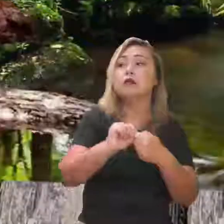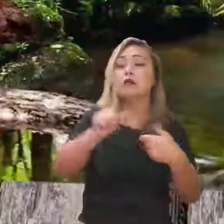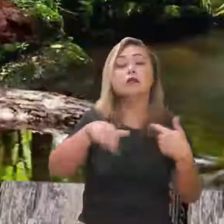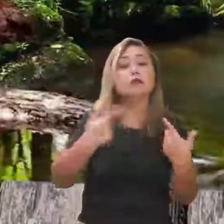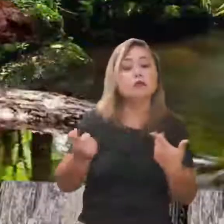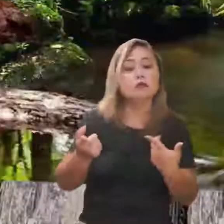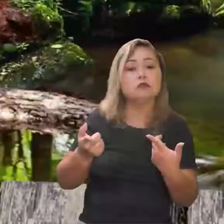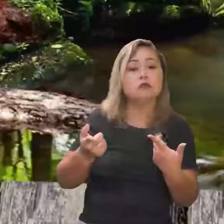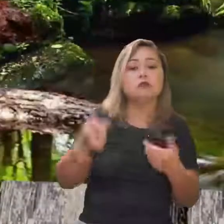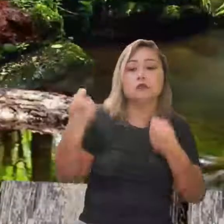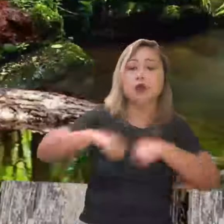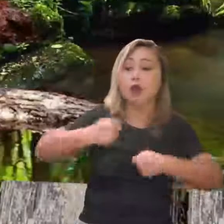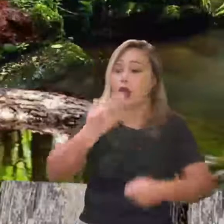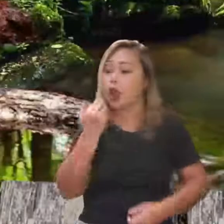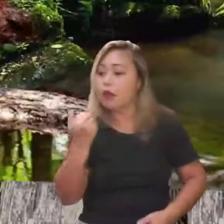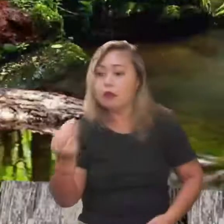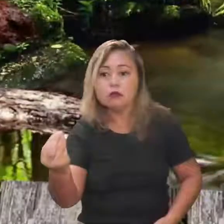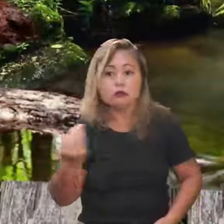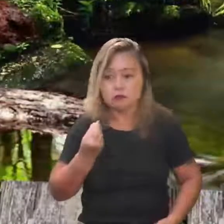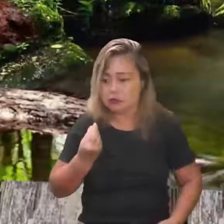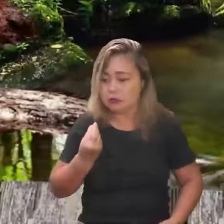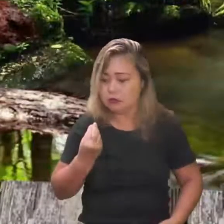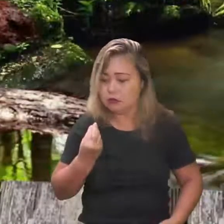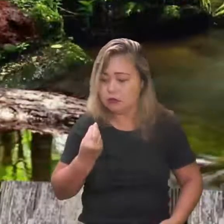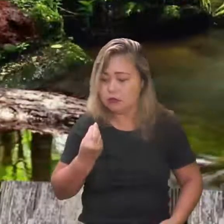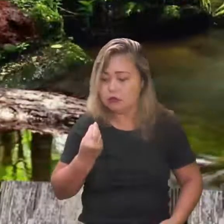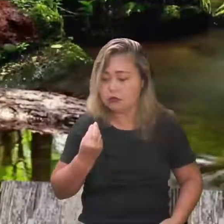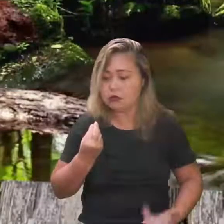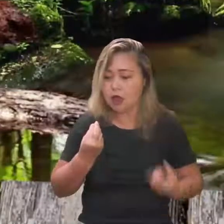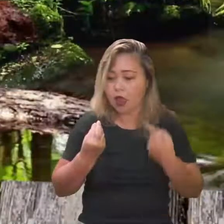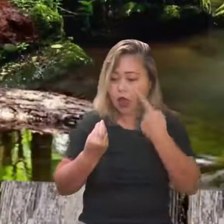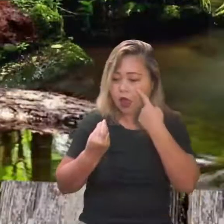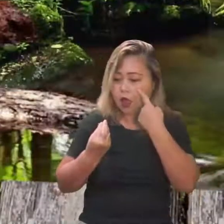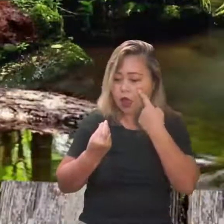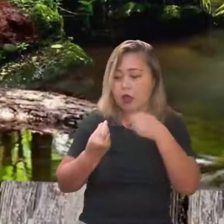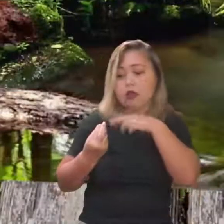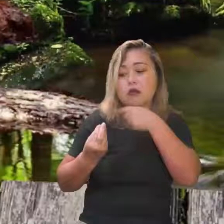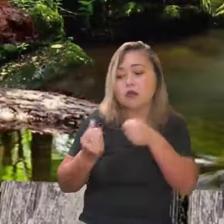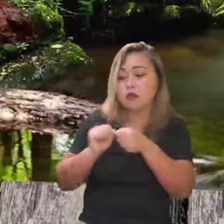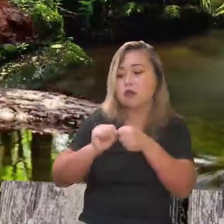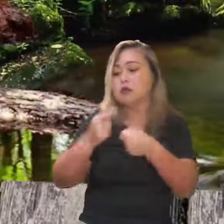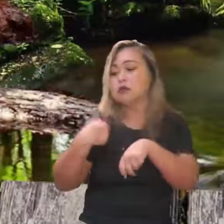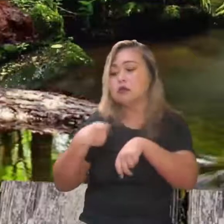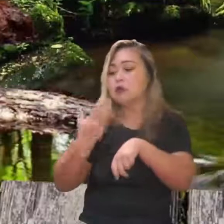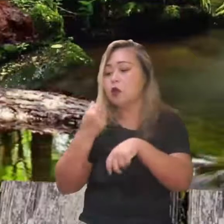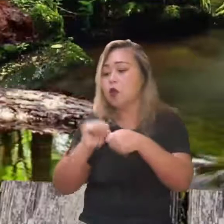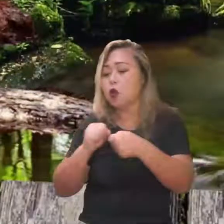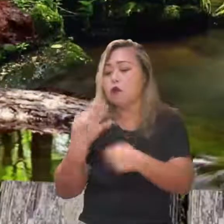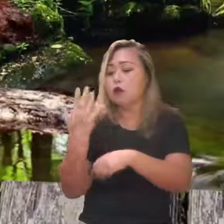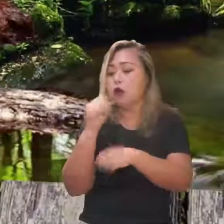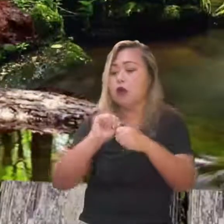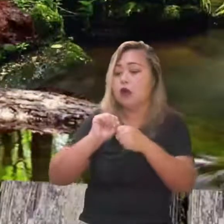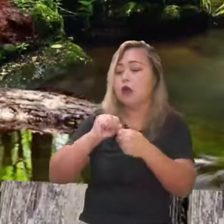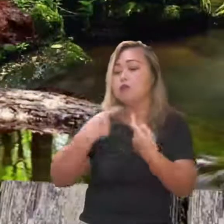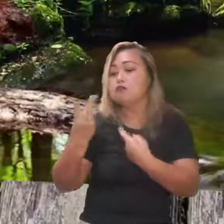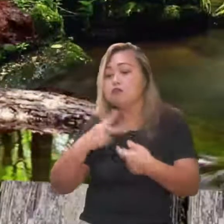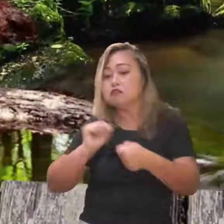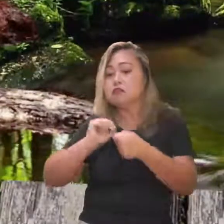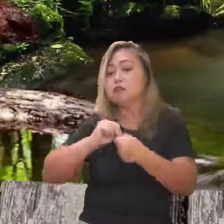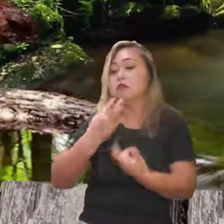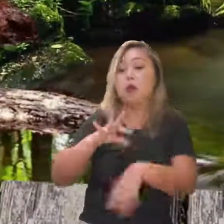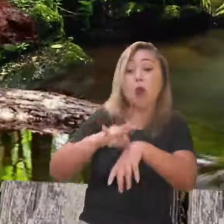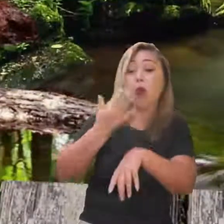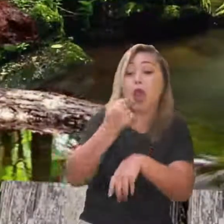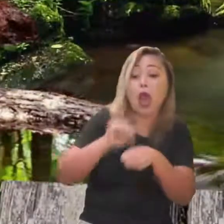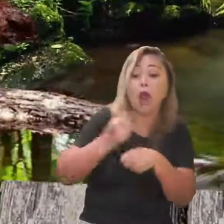estão ali e eles precisam de alimento. Aí a gente vai ter que ver se esse animal é herbívoro, se é carnívoro, se é onívoro, o que esse animal é,